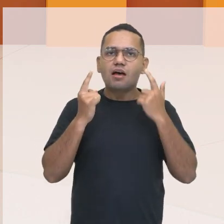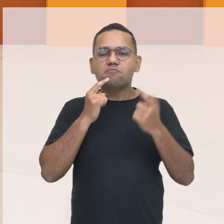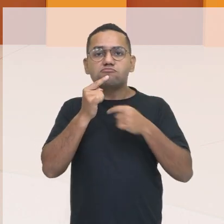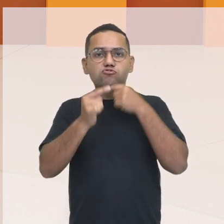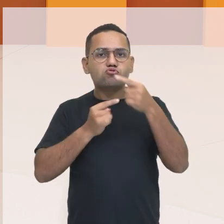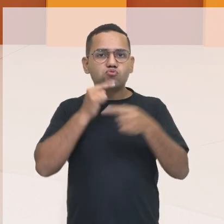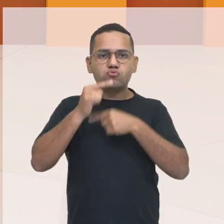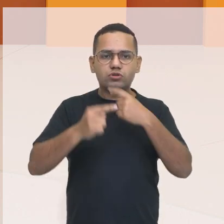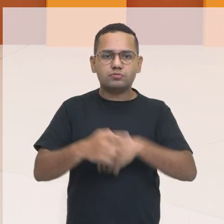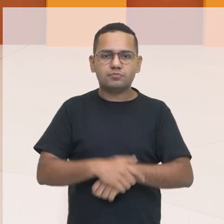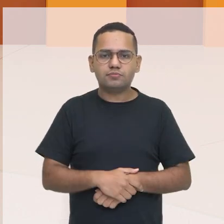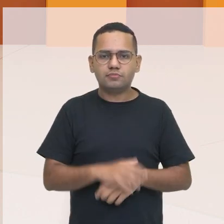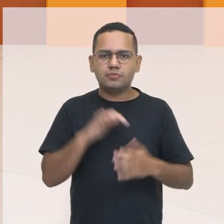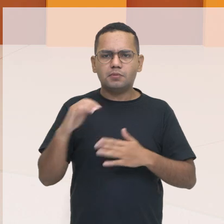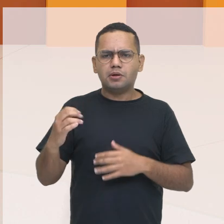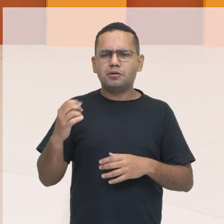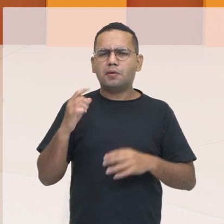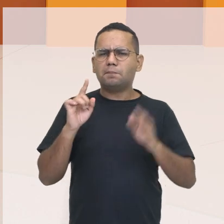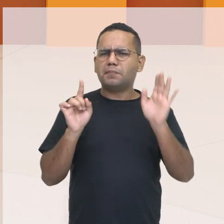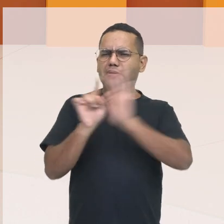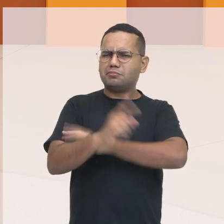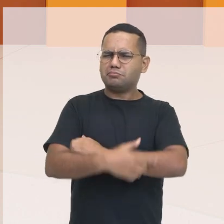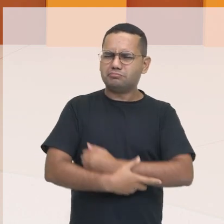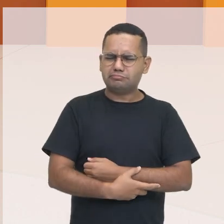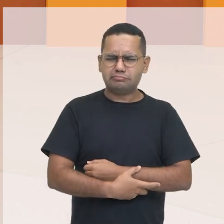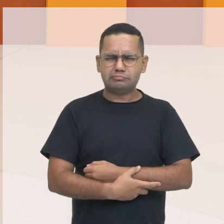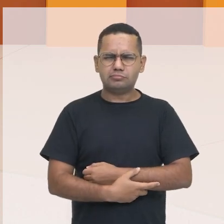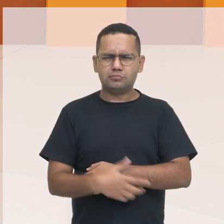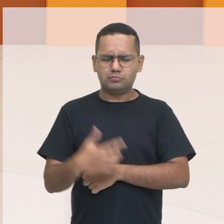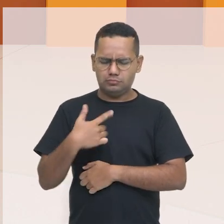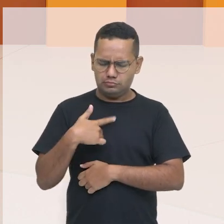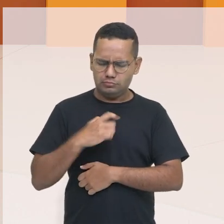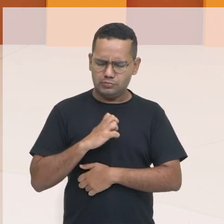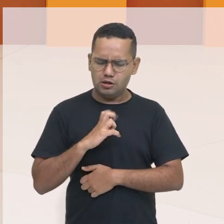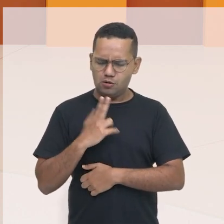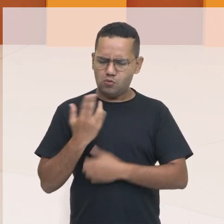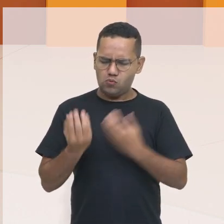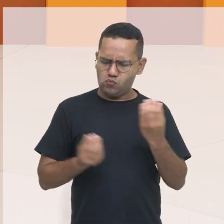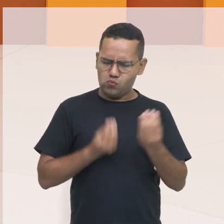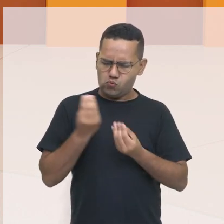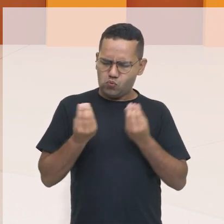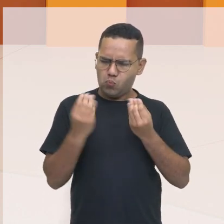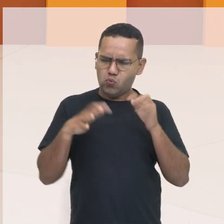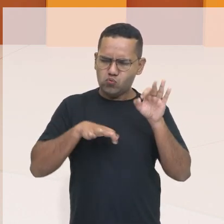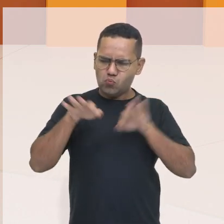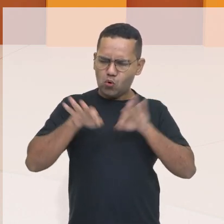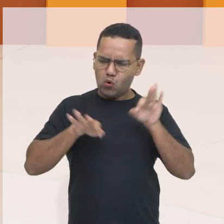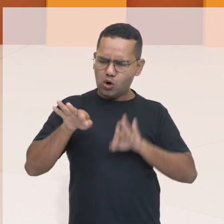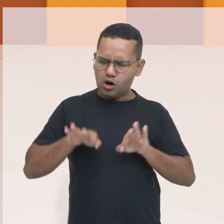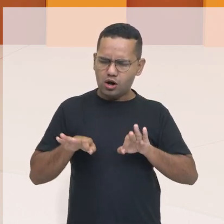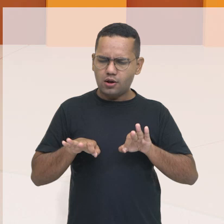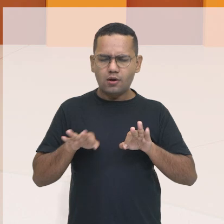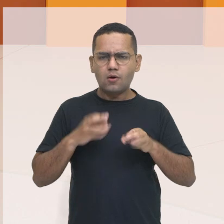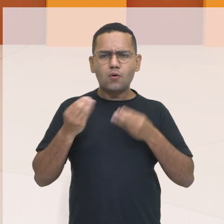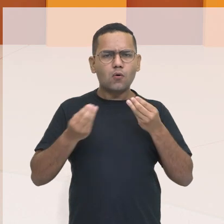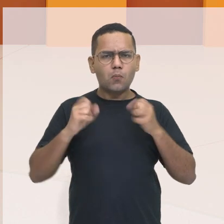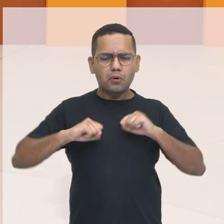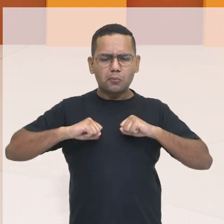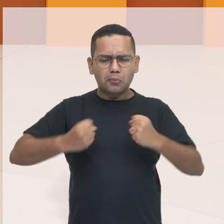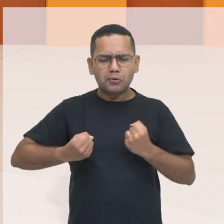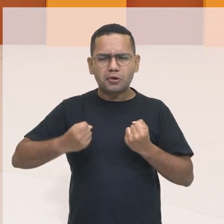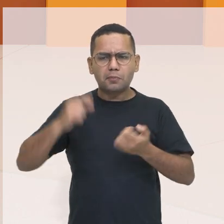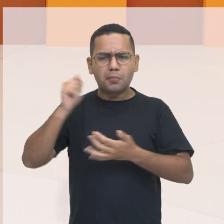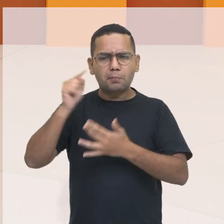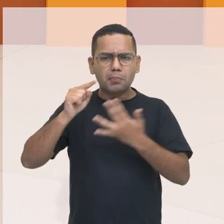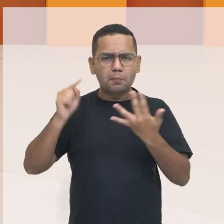sempre aquela pergunta, né? E eu, nessa história toda aí? Como que eu estou me preparando para enfrentar